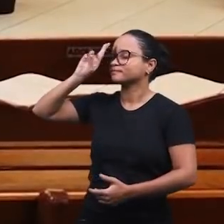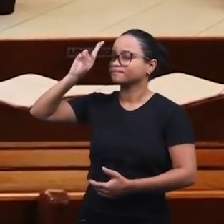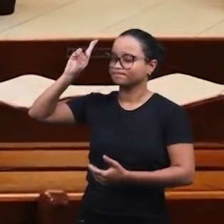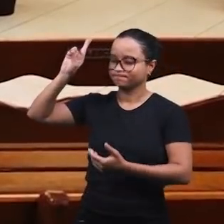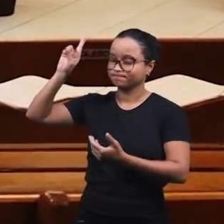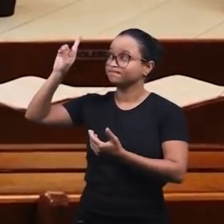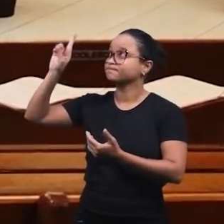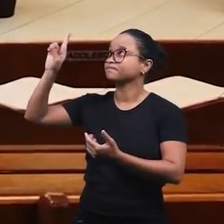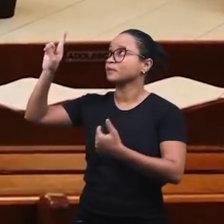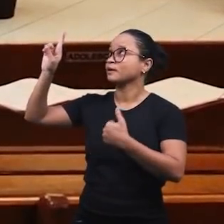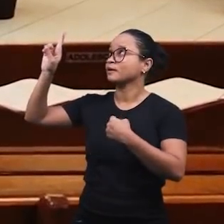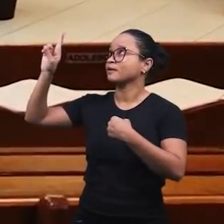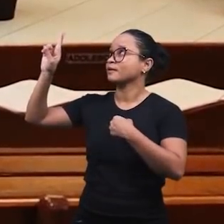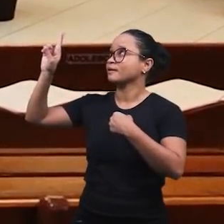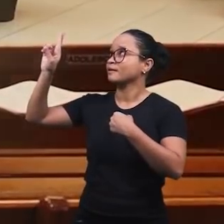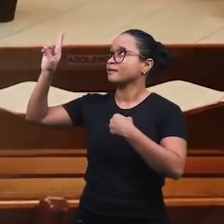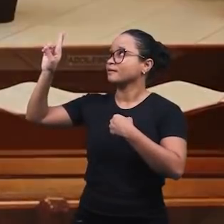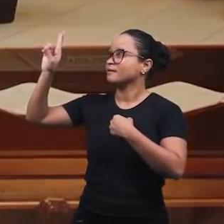Senhor.